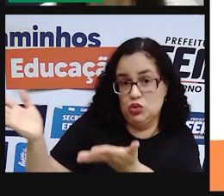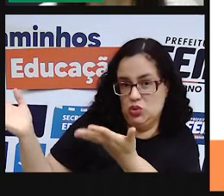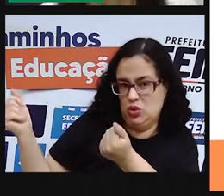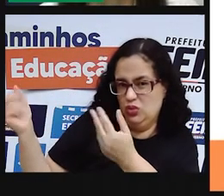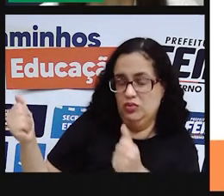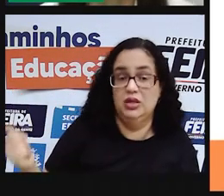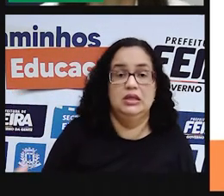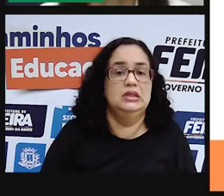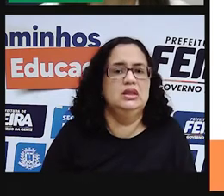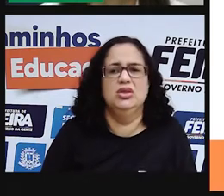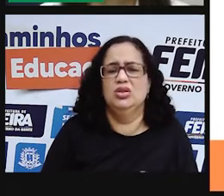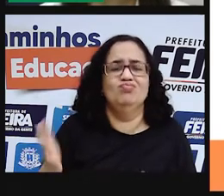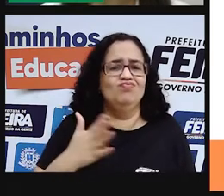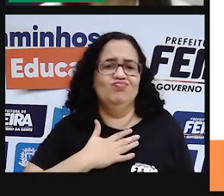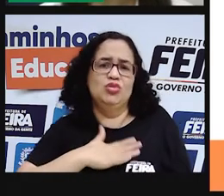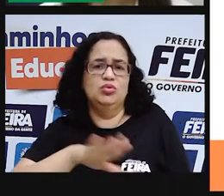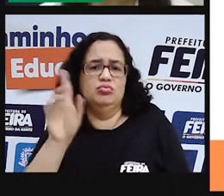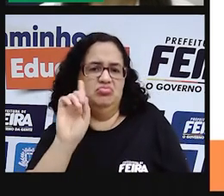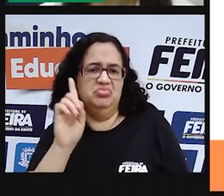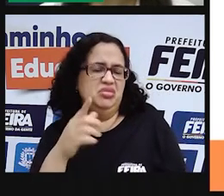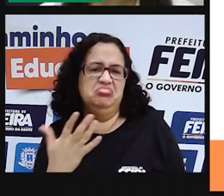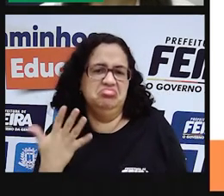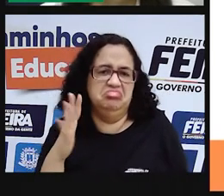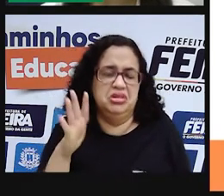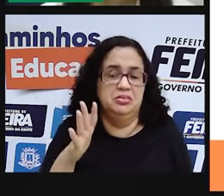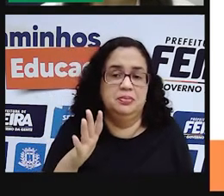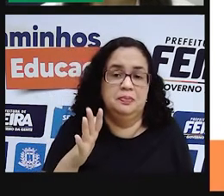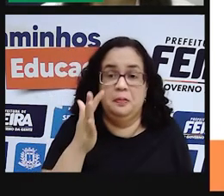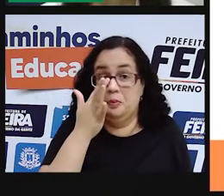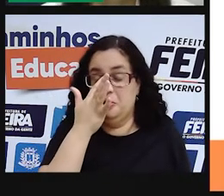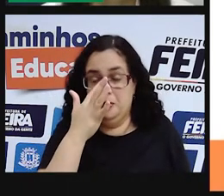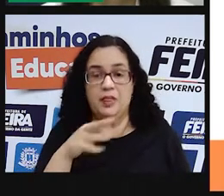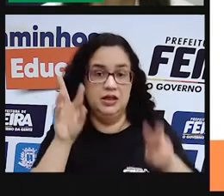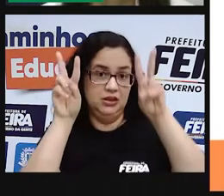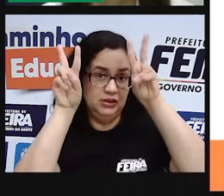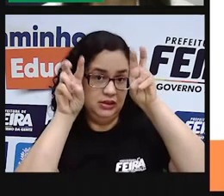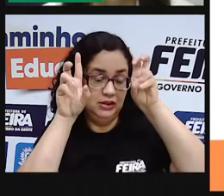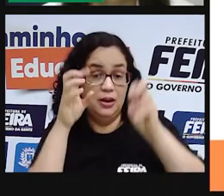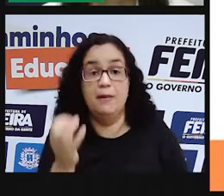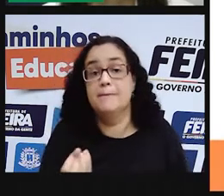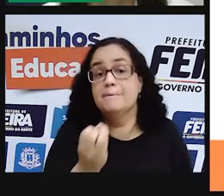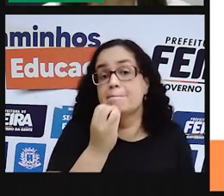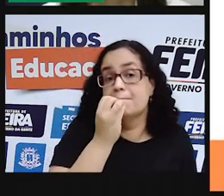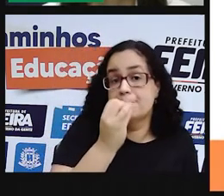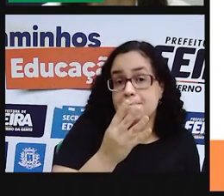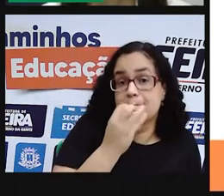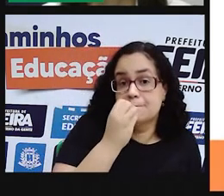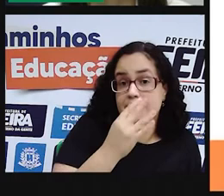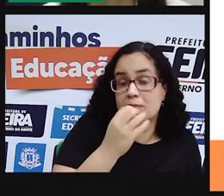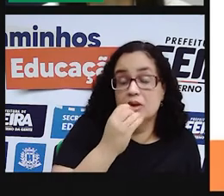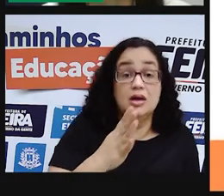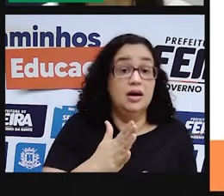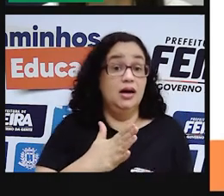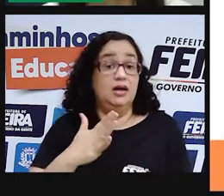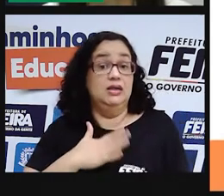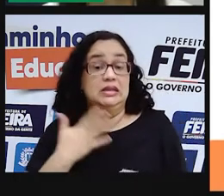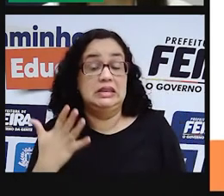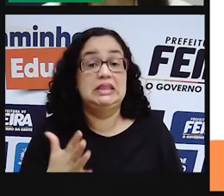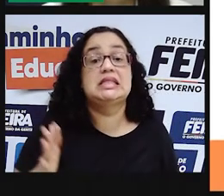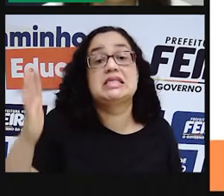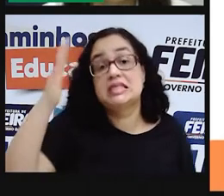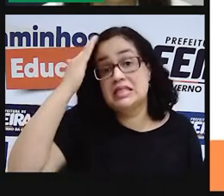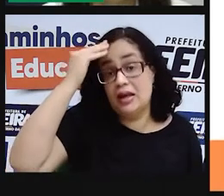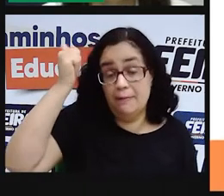fã da revista, mas adquiro as edições que tratam de temas muito bons, como este, fiquei surpreso ao saber